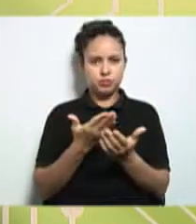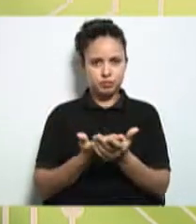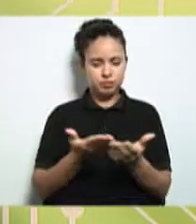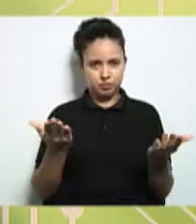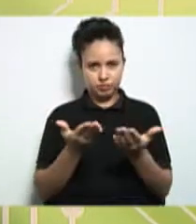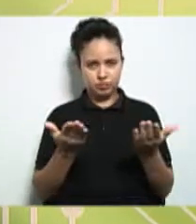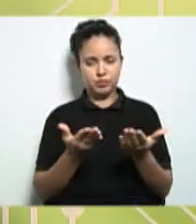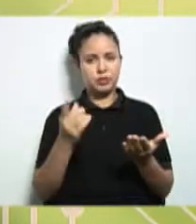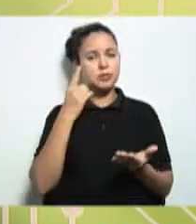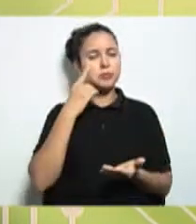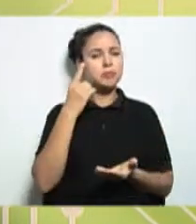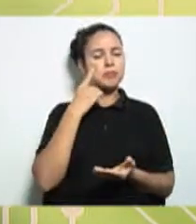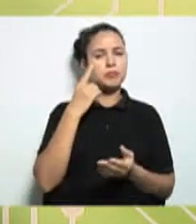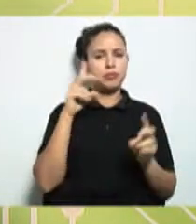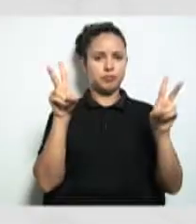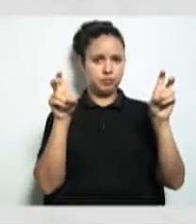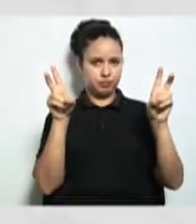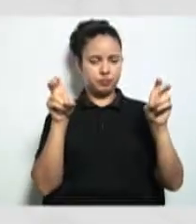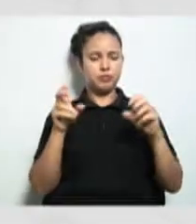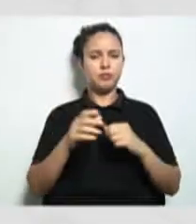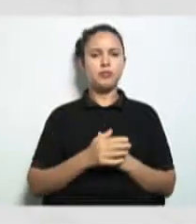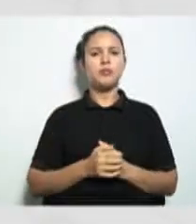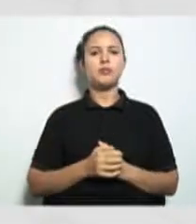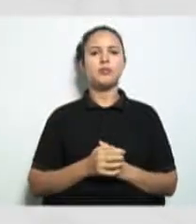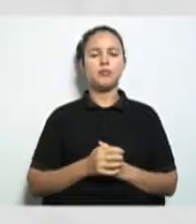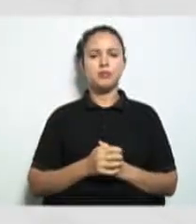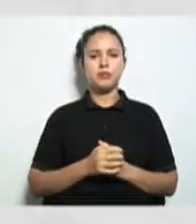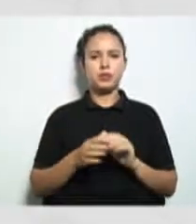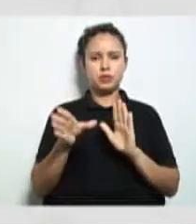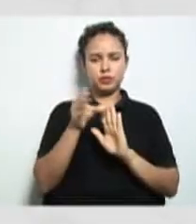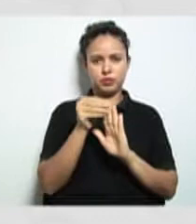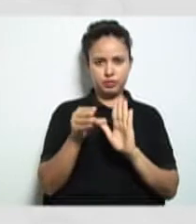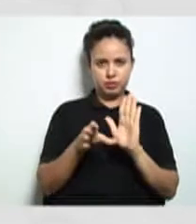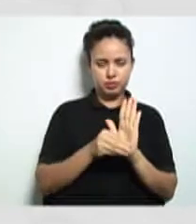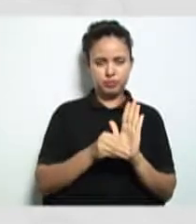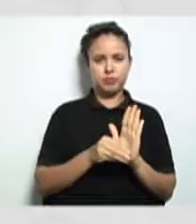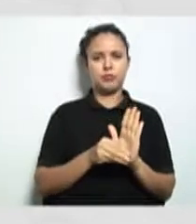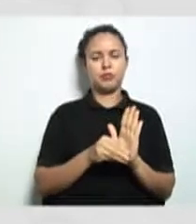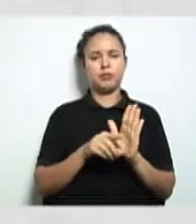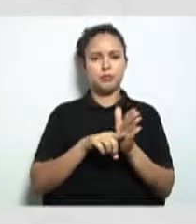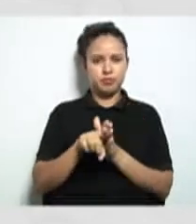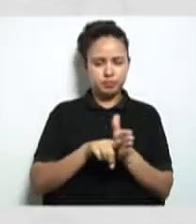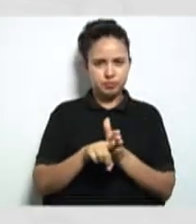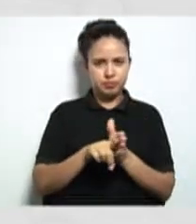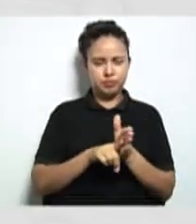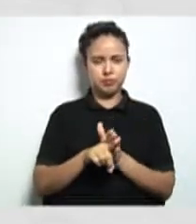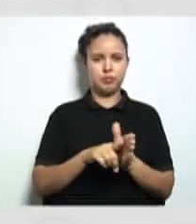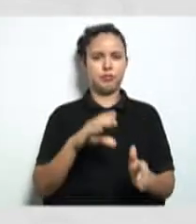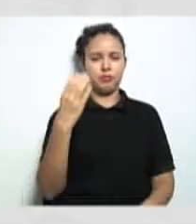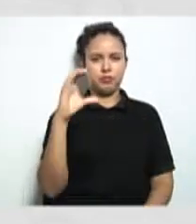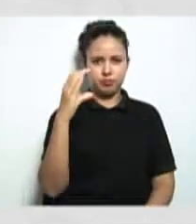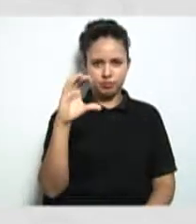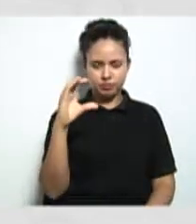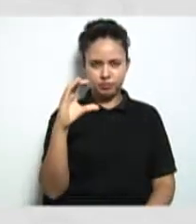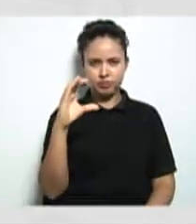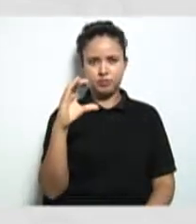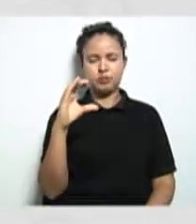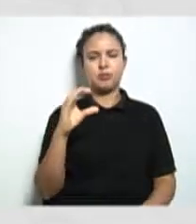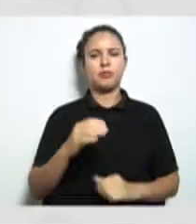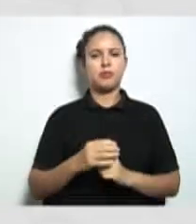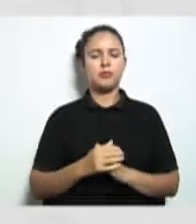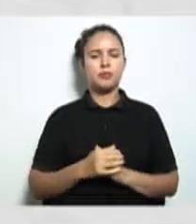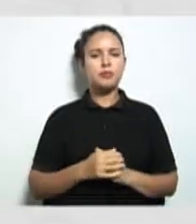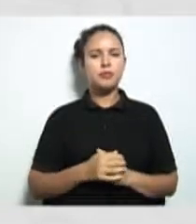hoje. Vamos lá ver o nosso tema. Conteúdo, pesquisa científica.